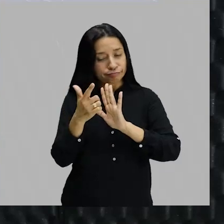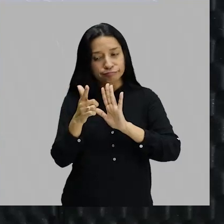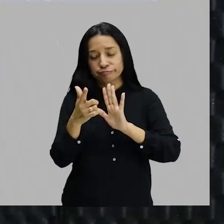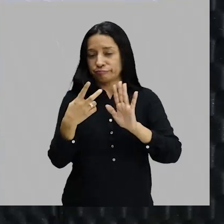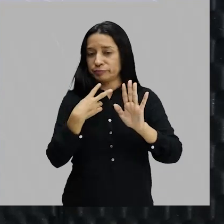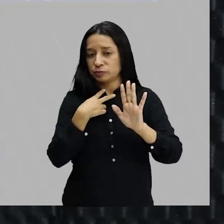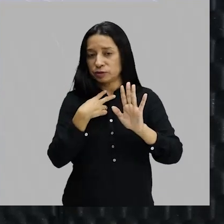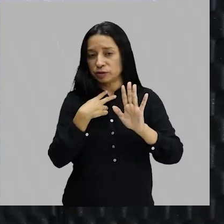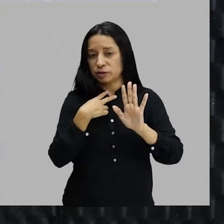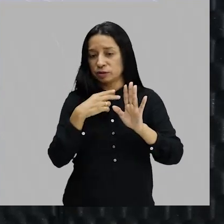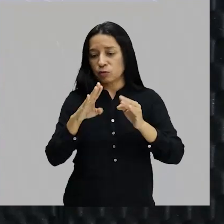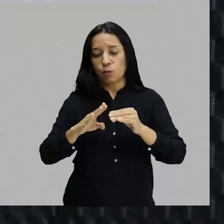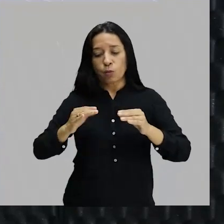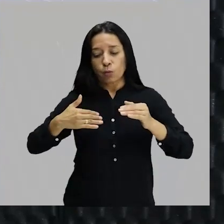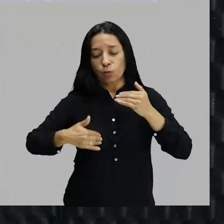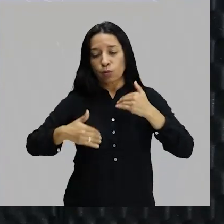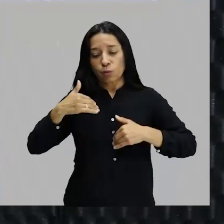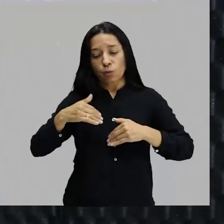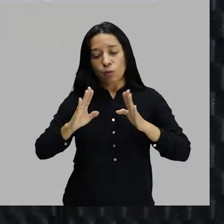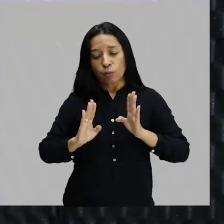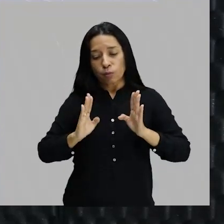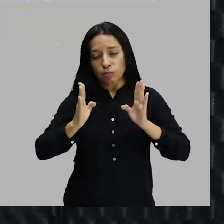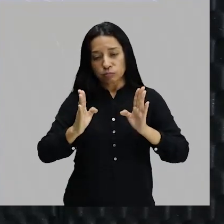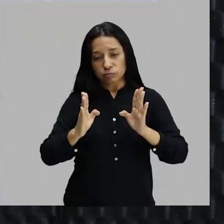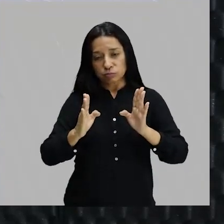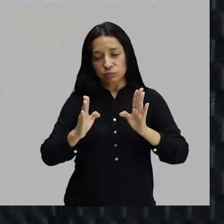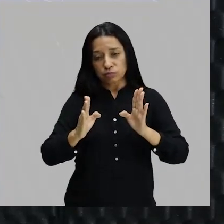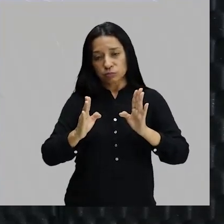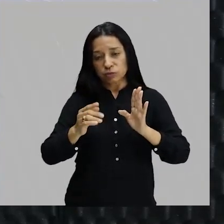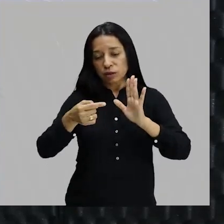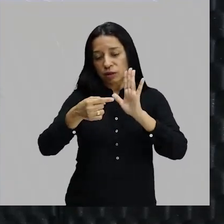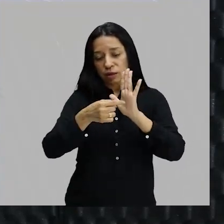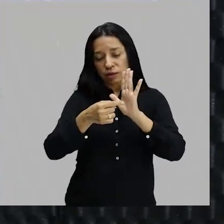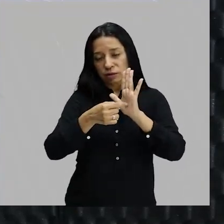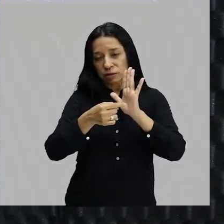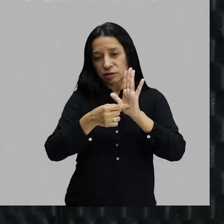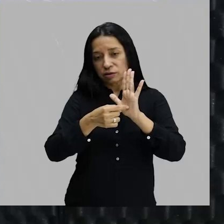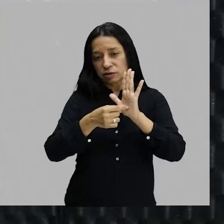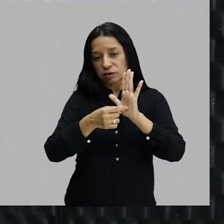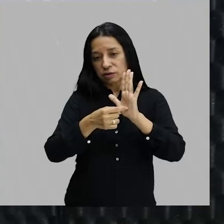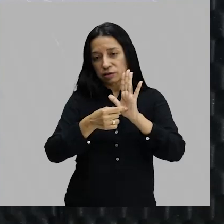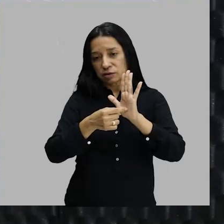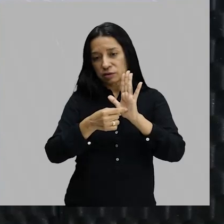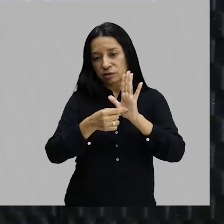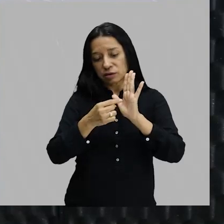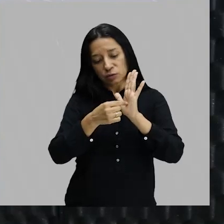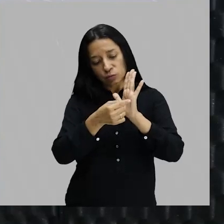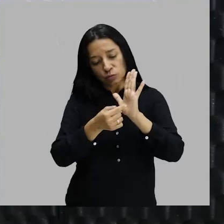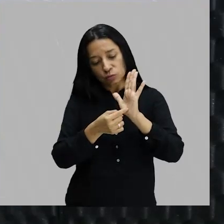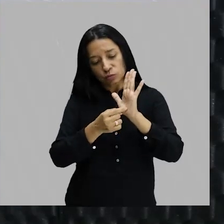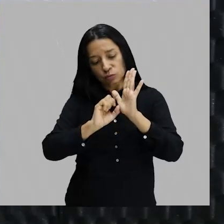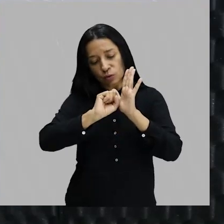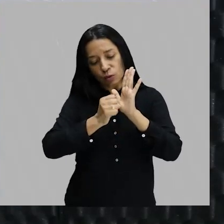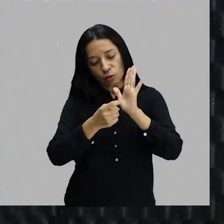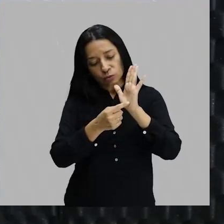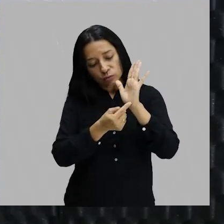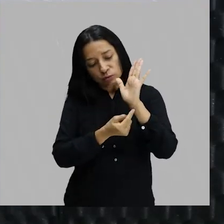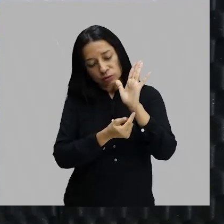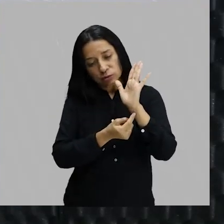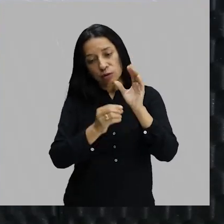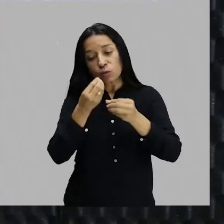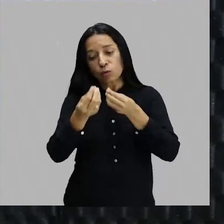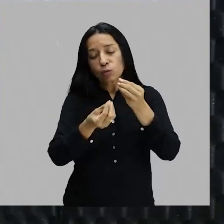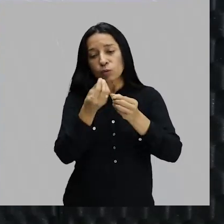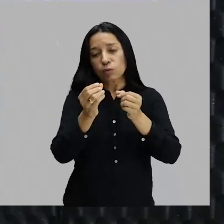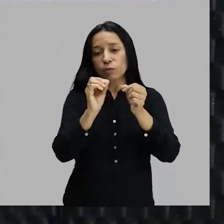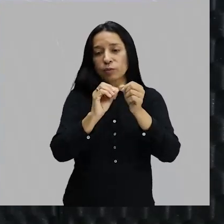impossível manter o corpo naquela posição. As chagas, provavelmente, teorias, seriam entre os ossos do braço. Mas, como